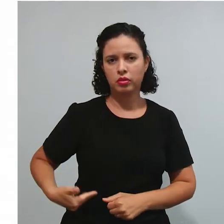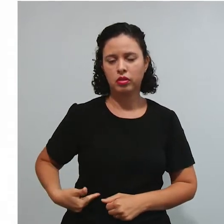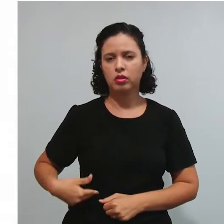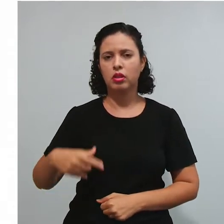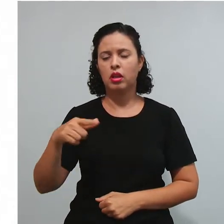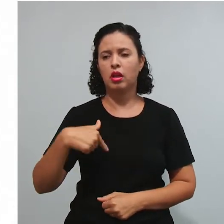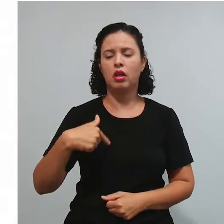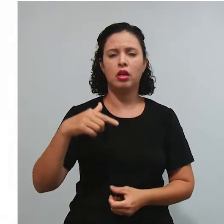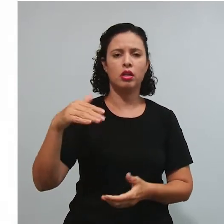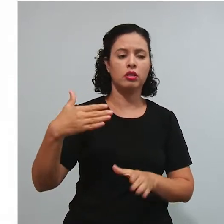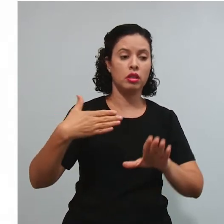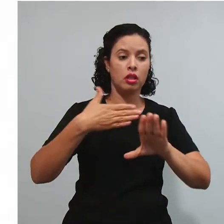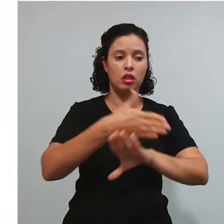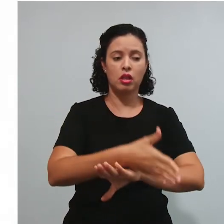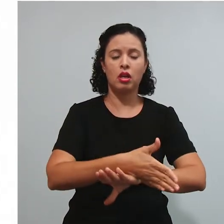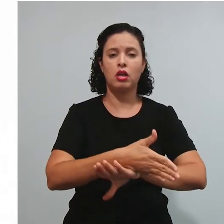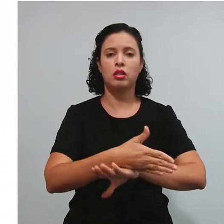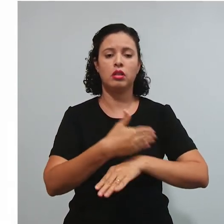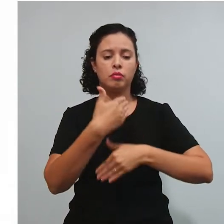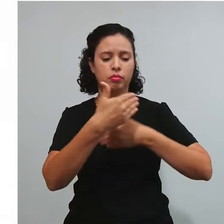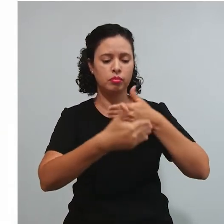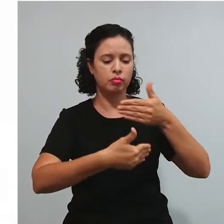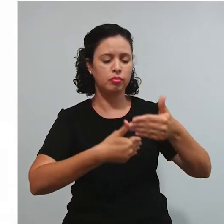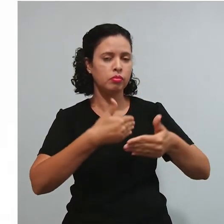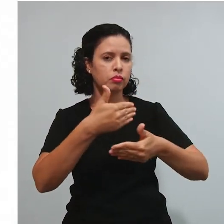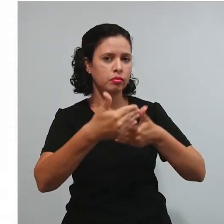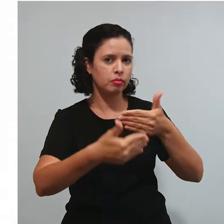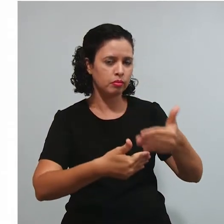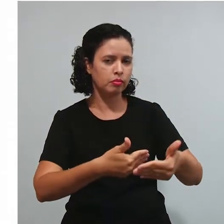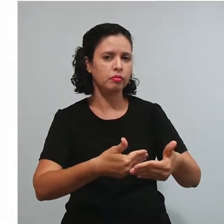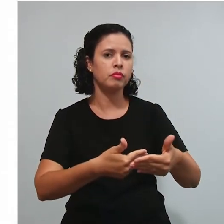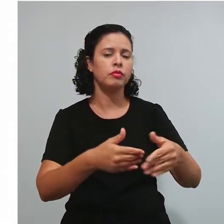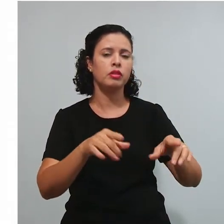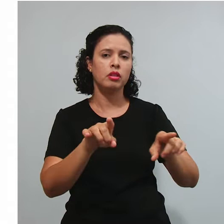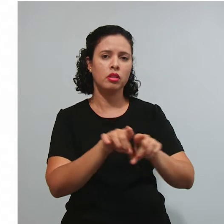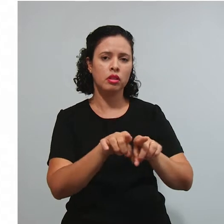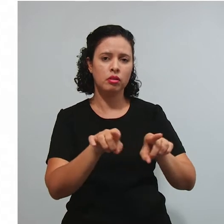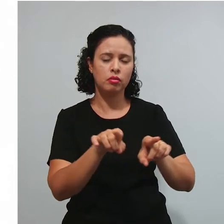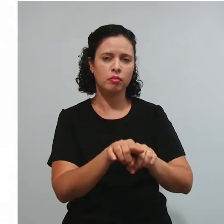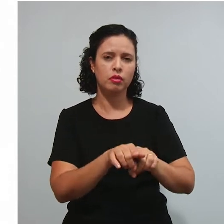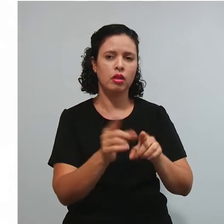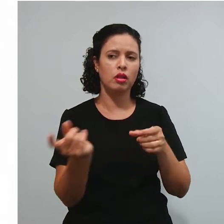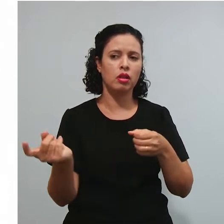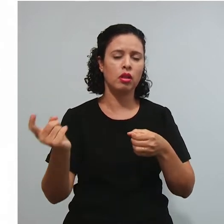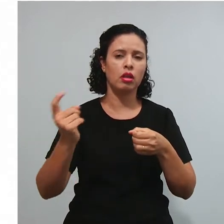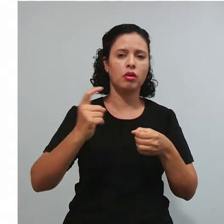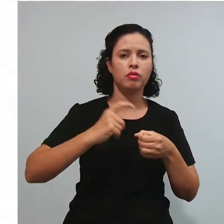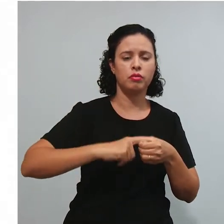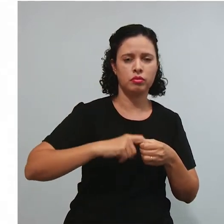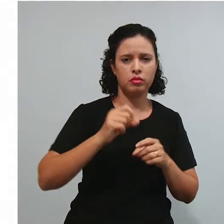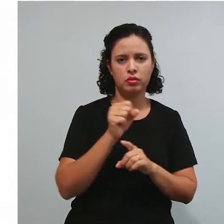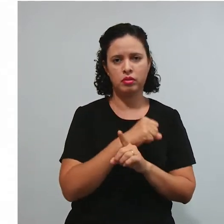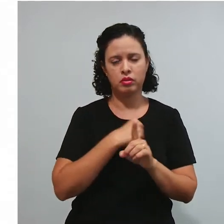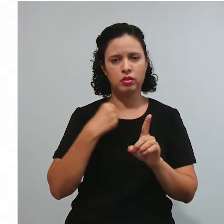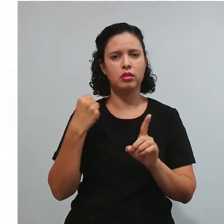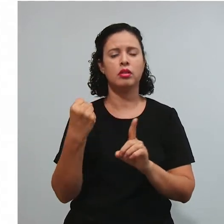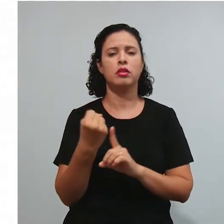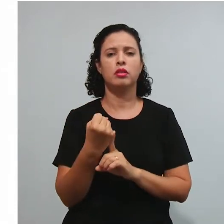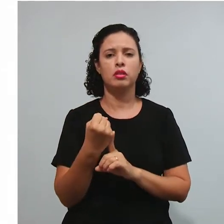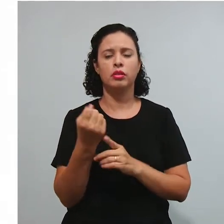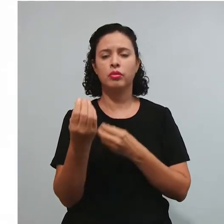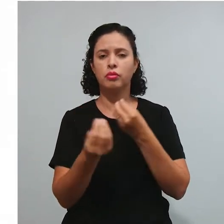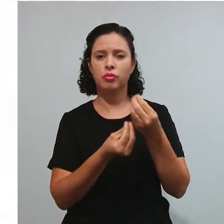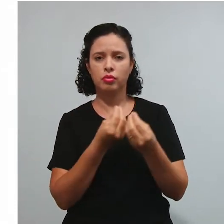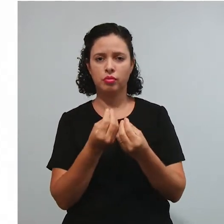essas demandas, essas entradas, elas vão ser processadas e vão ser devolvidas para a sociedade